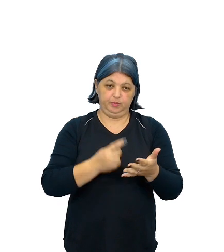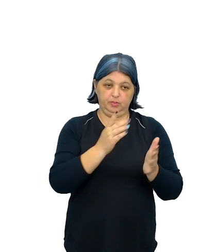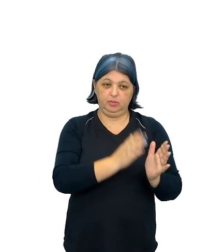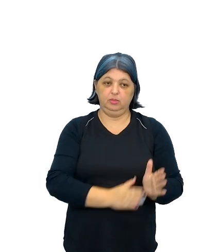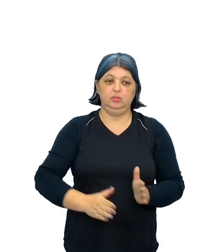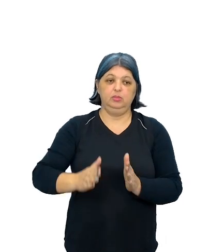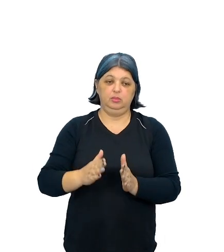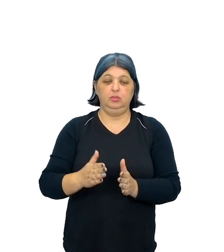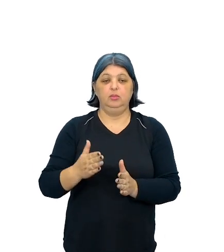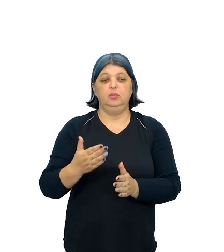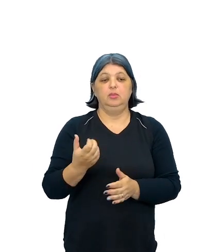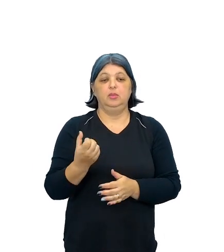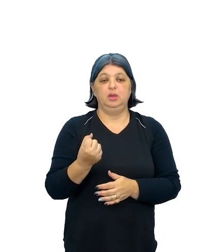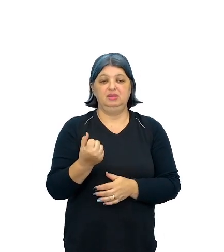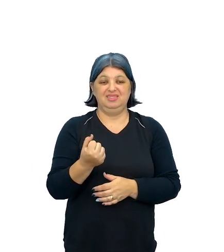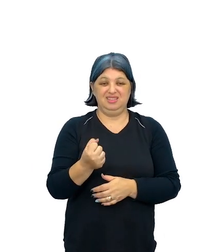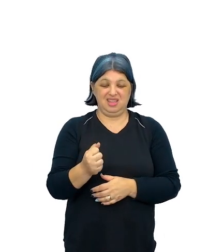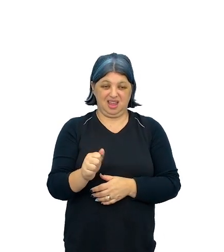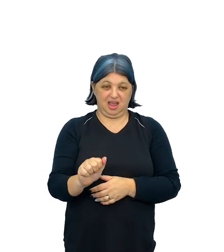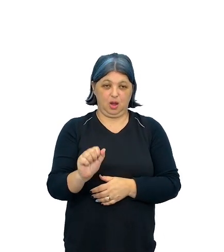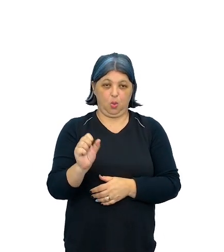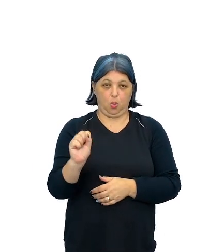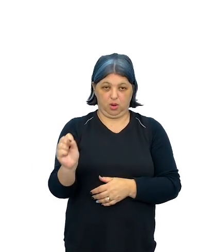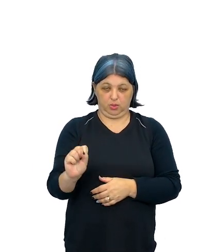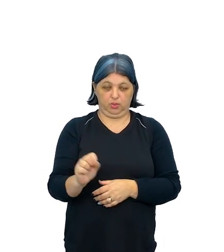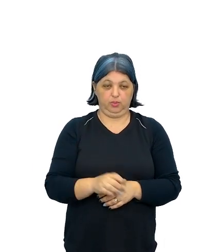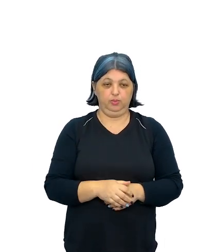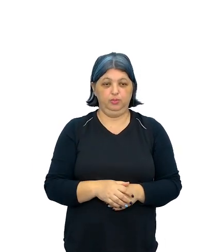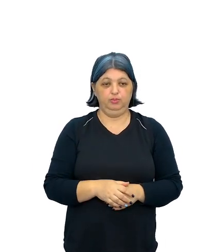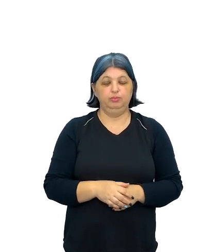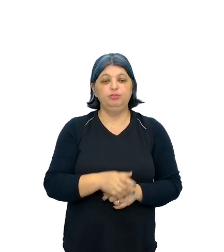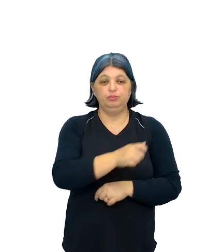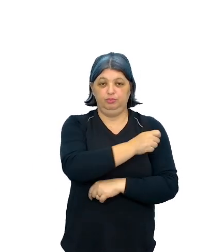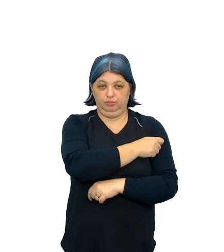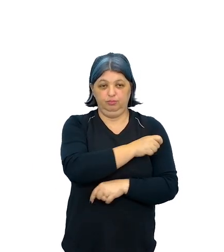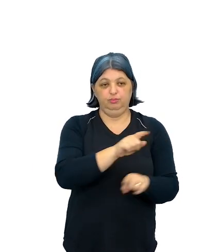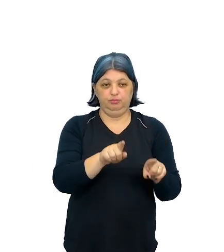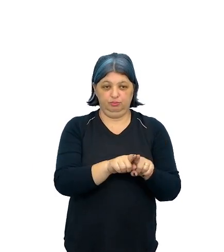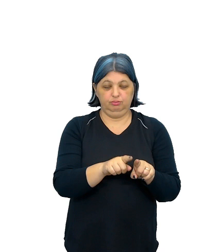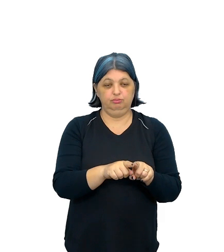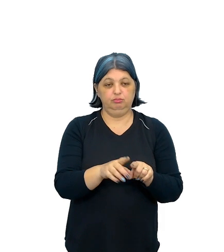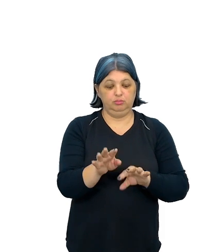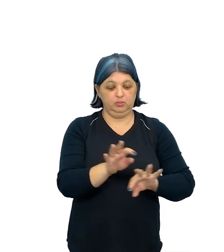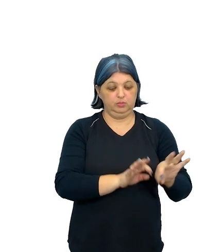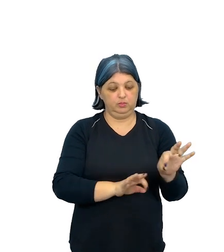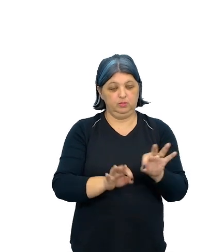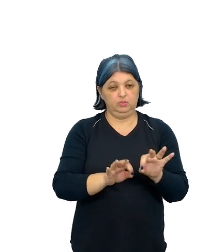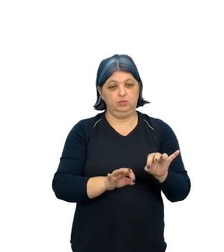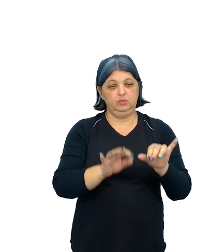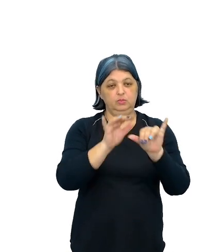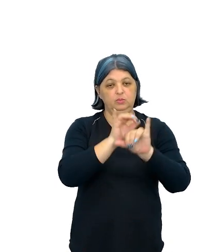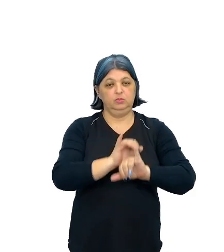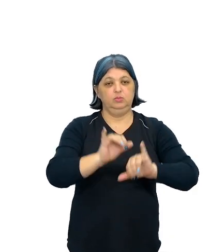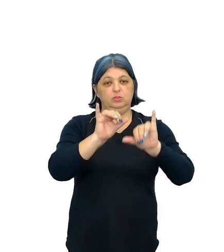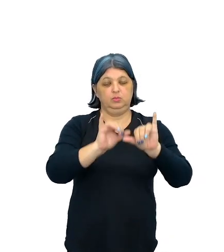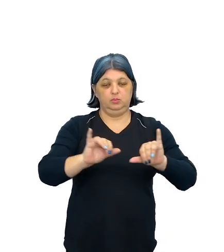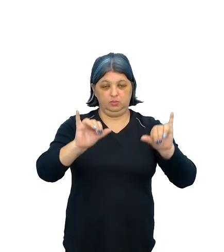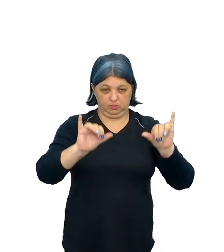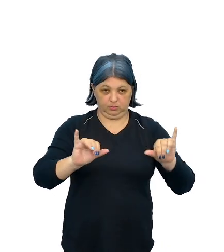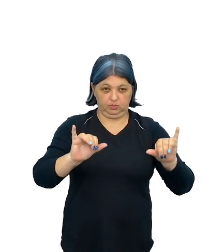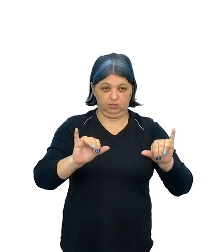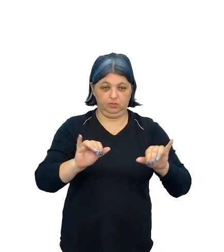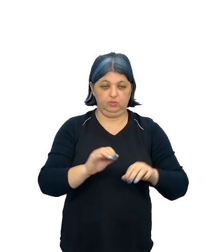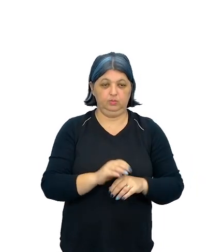sequência atividades 8, onde os estudantes também irão elaborar uma campanha